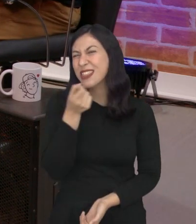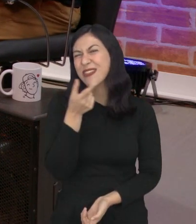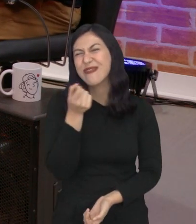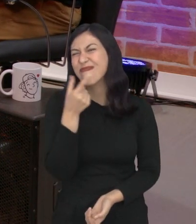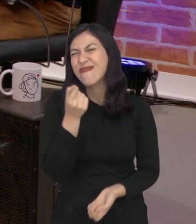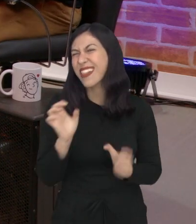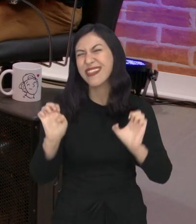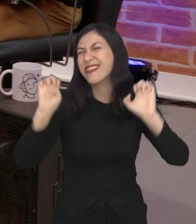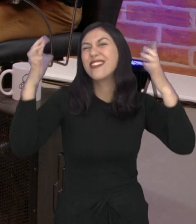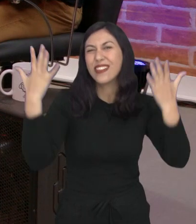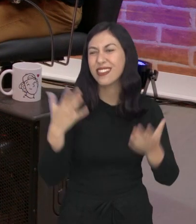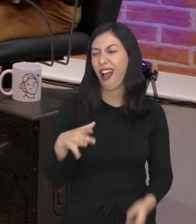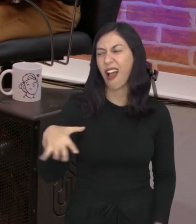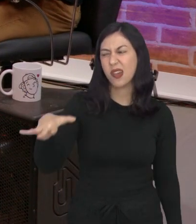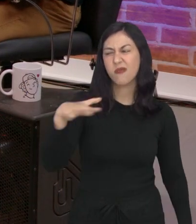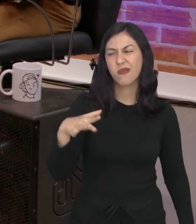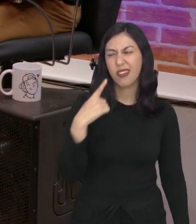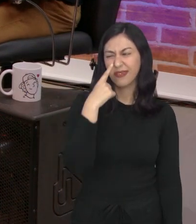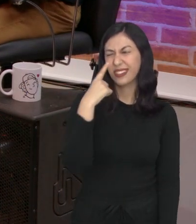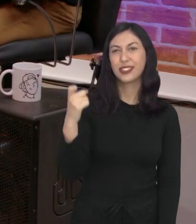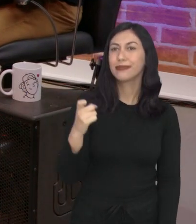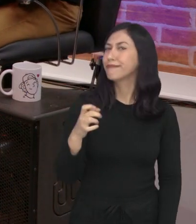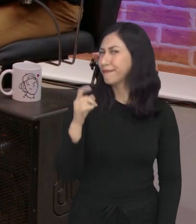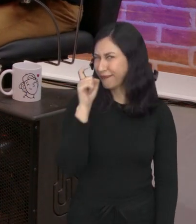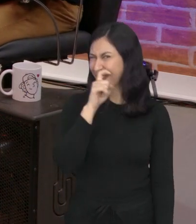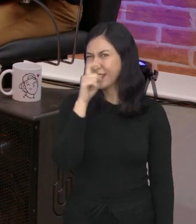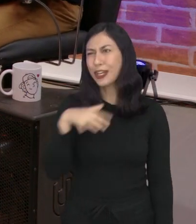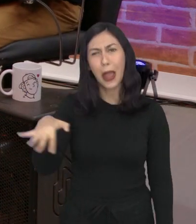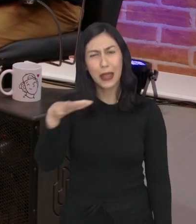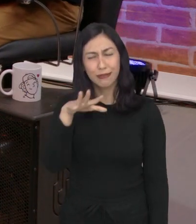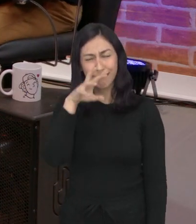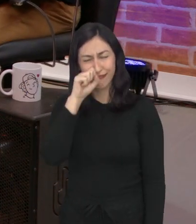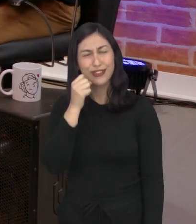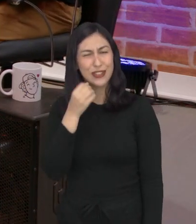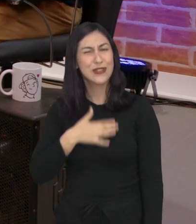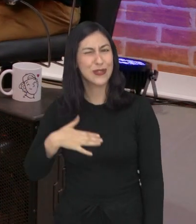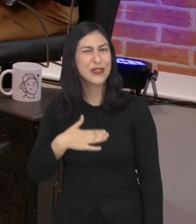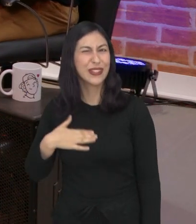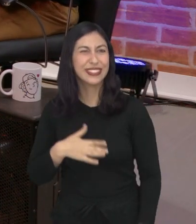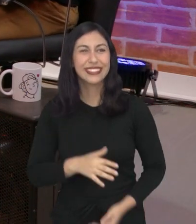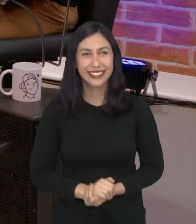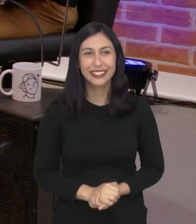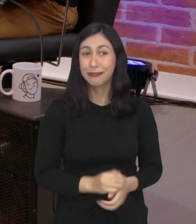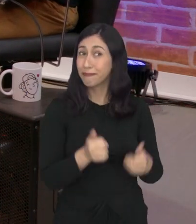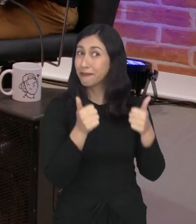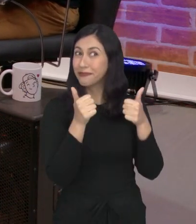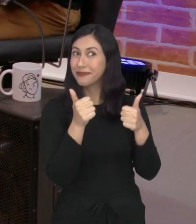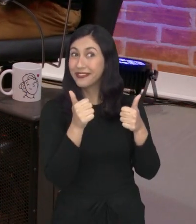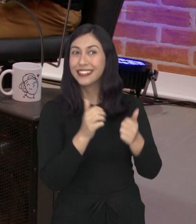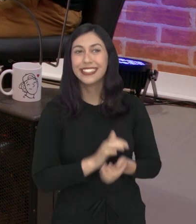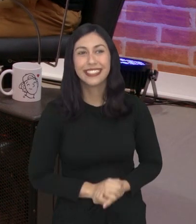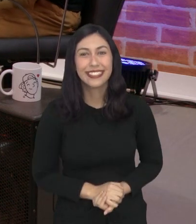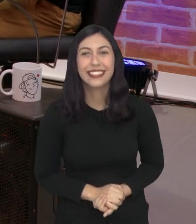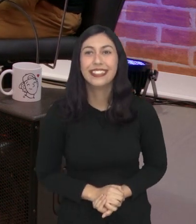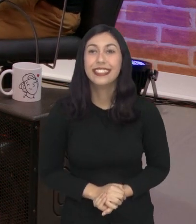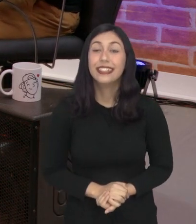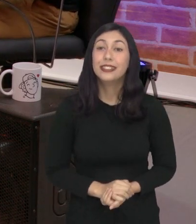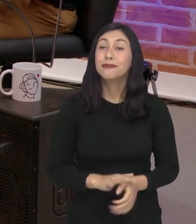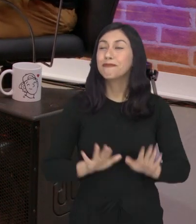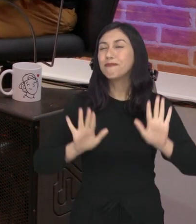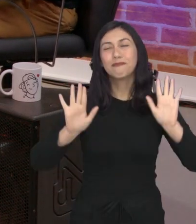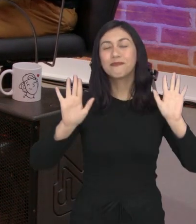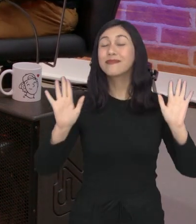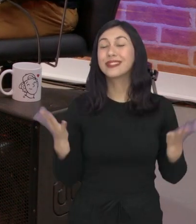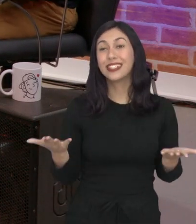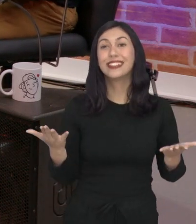Porque é piada de evento, o pessoal fala que otaku é fedido, mas é mentira, otaku é cheiroso, gente. Eu gosto de anime também. Otaku é cheiroso. Sacanagem, vai